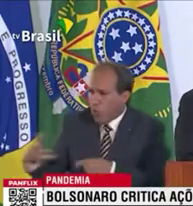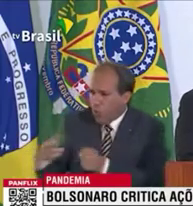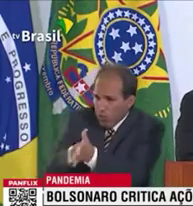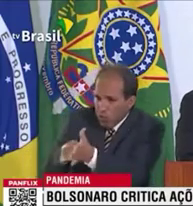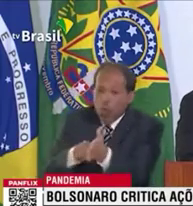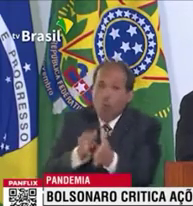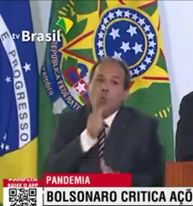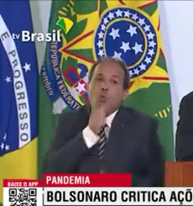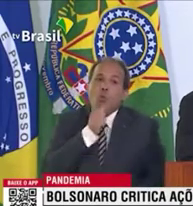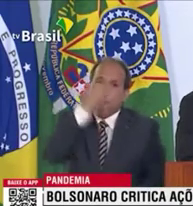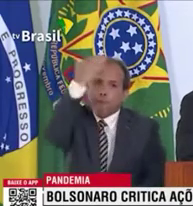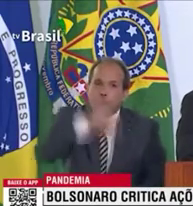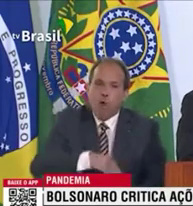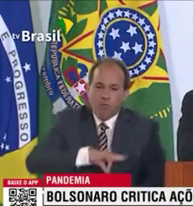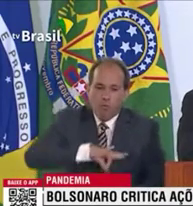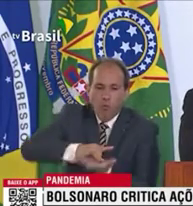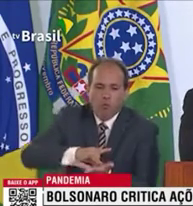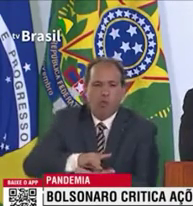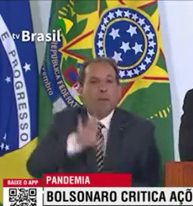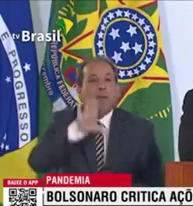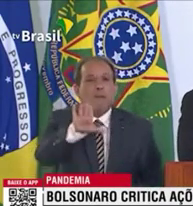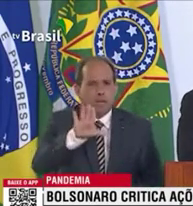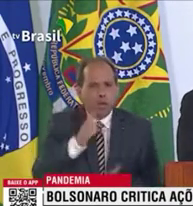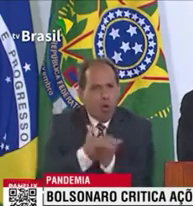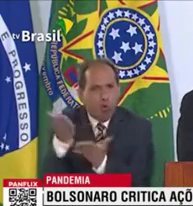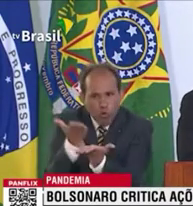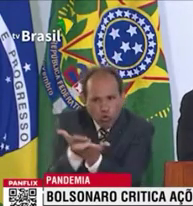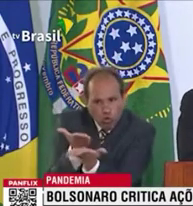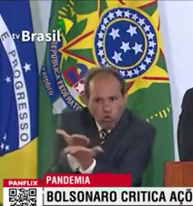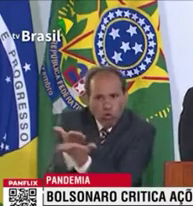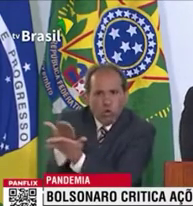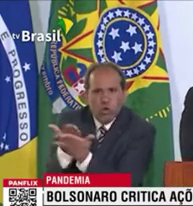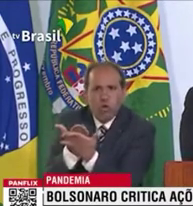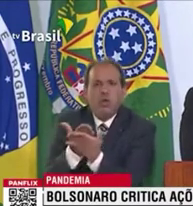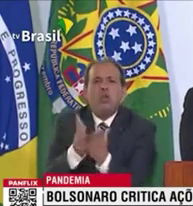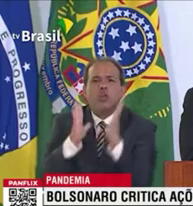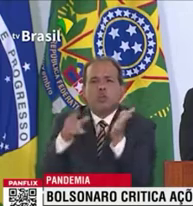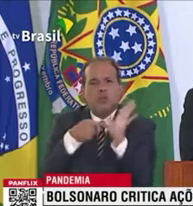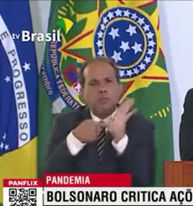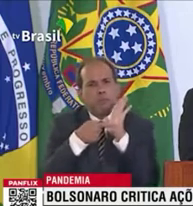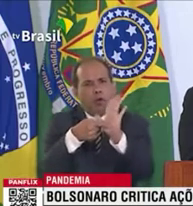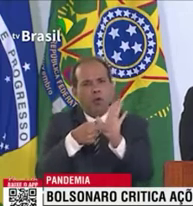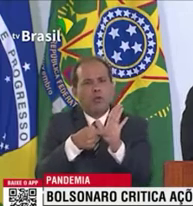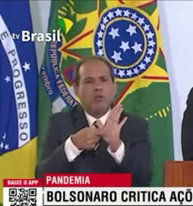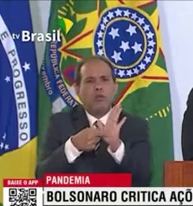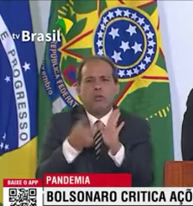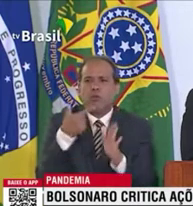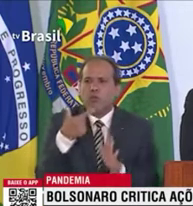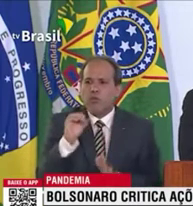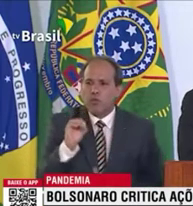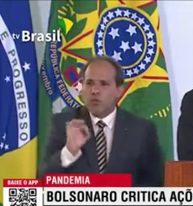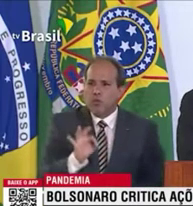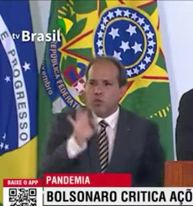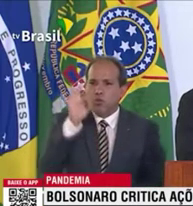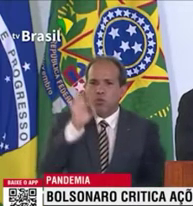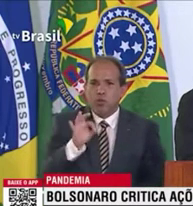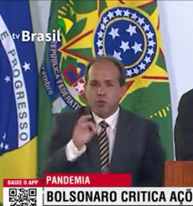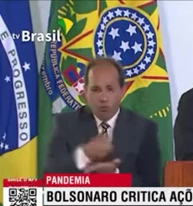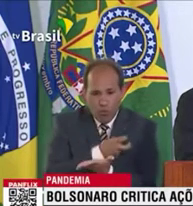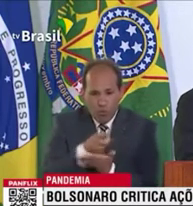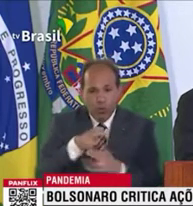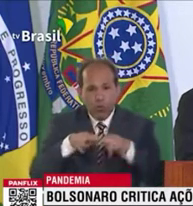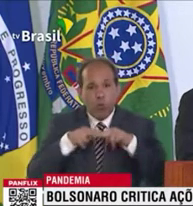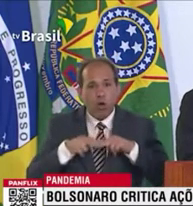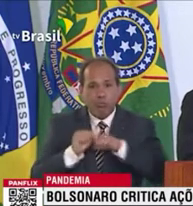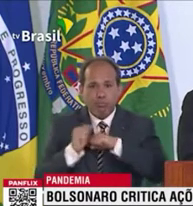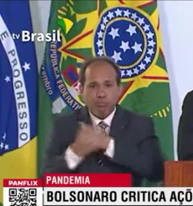ainda não comprovadas oficialmente, né, mas estudos avançados, têm mostrado que não chega a 20% o número de óbitos do